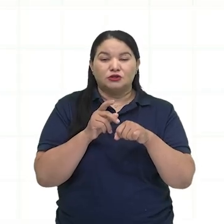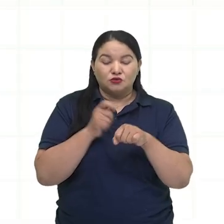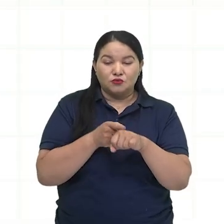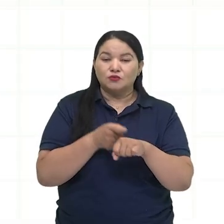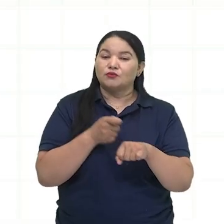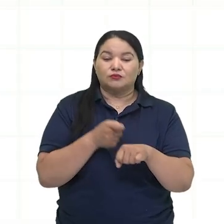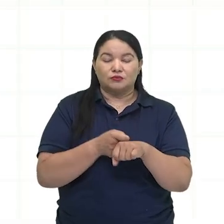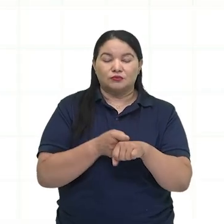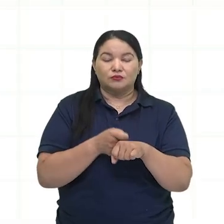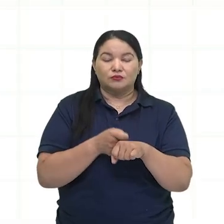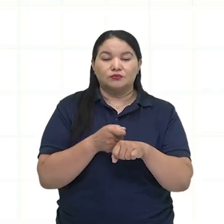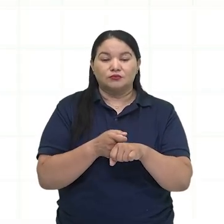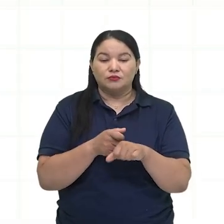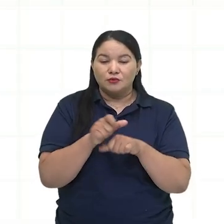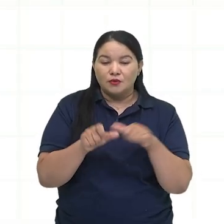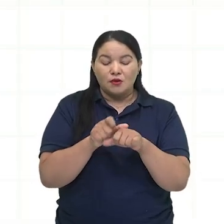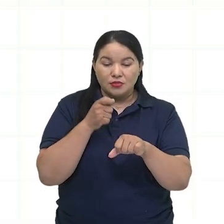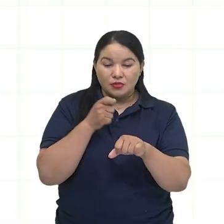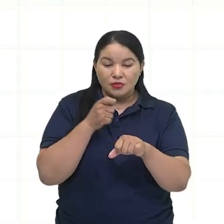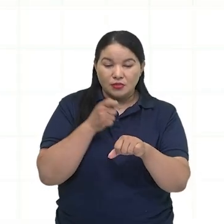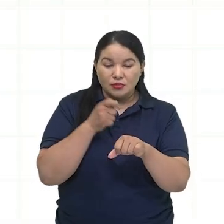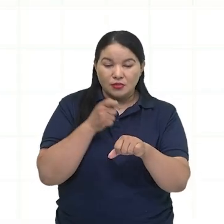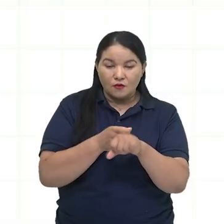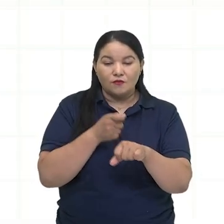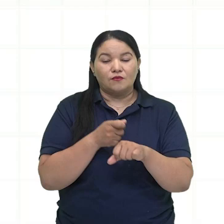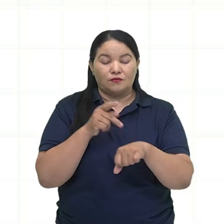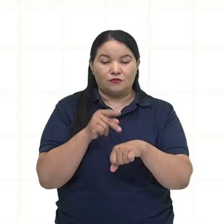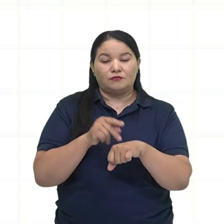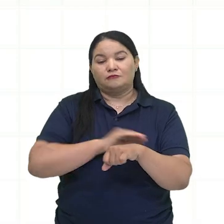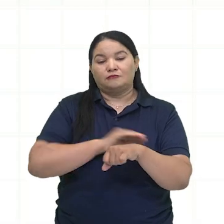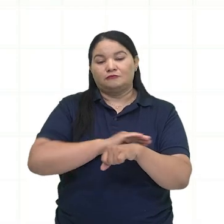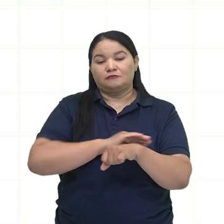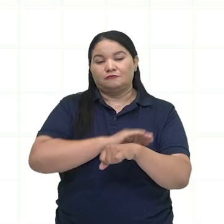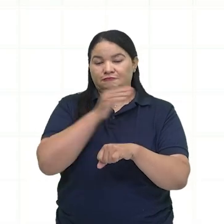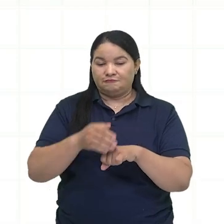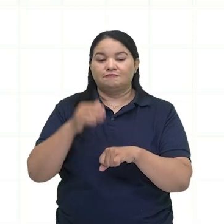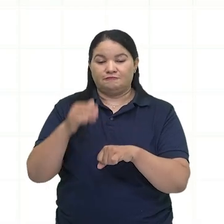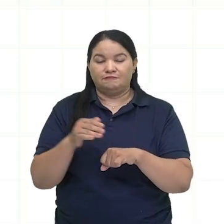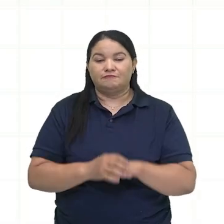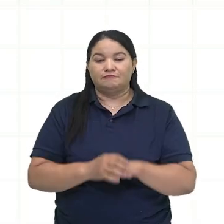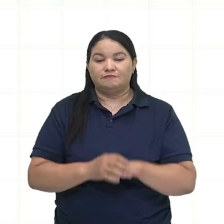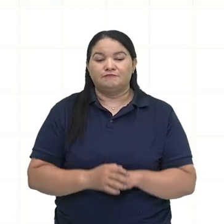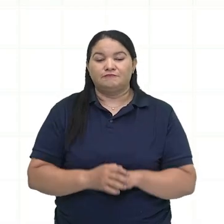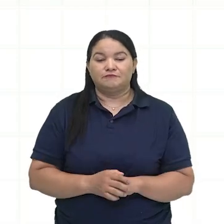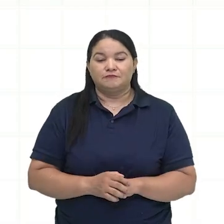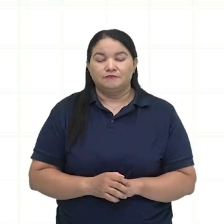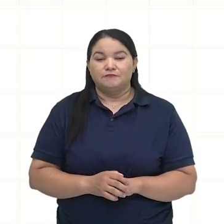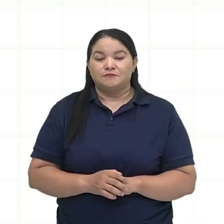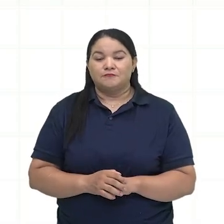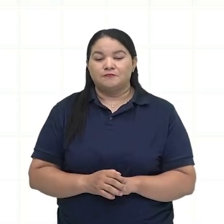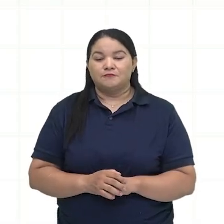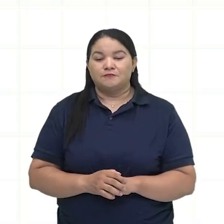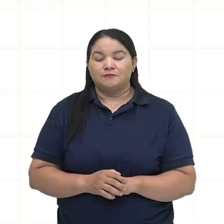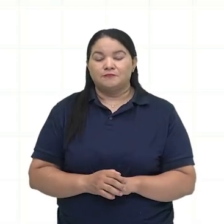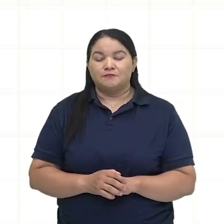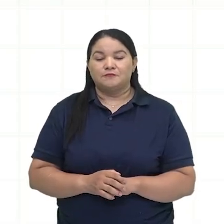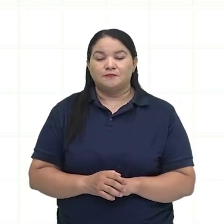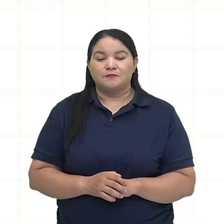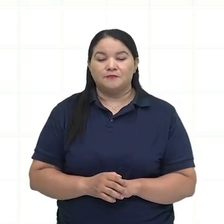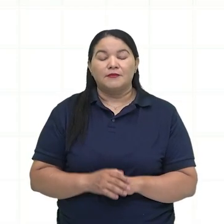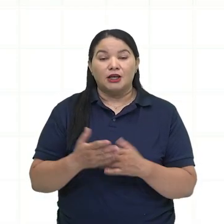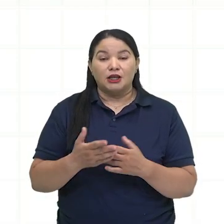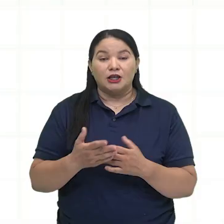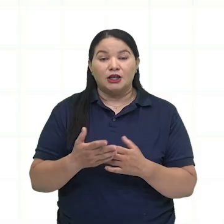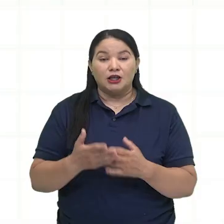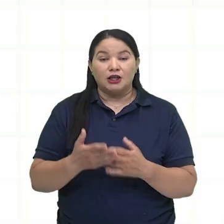E aí vai surgir o quê? A rocha sedimentar, certo? E essa